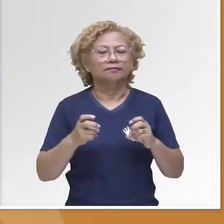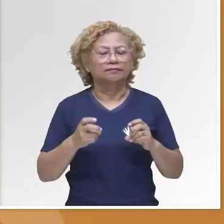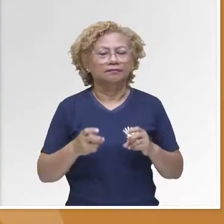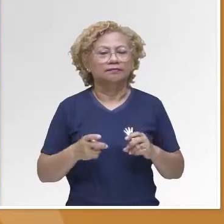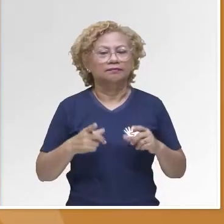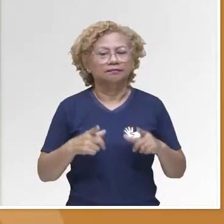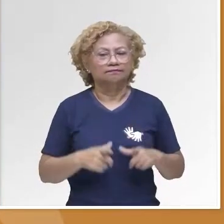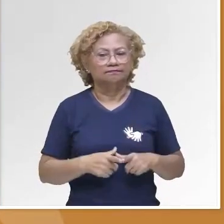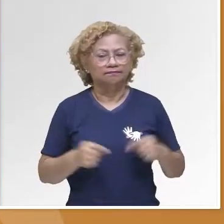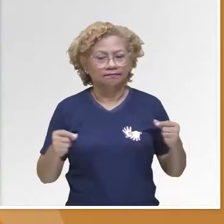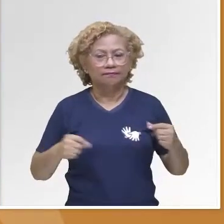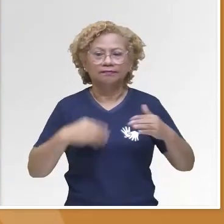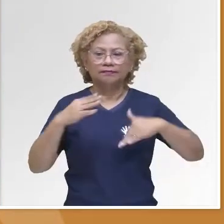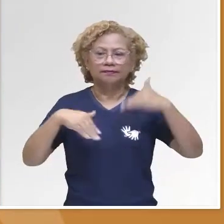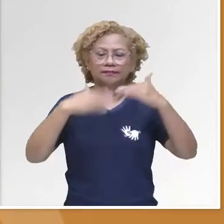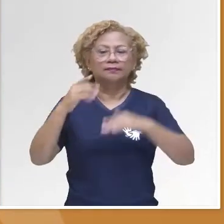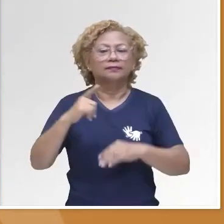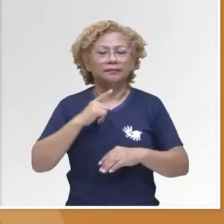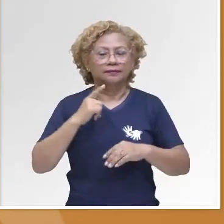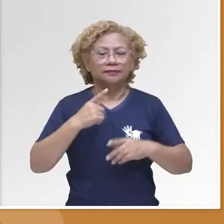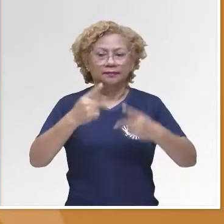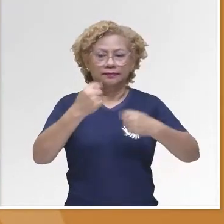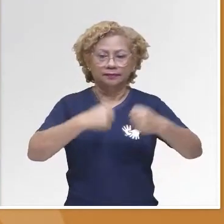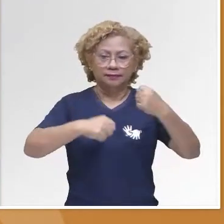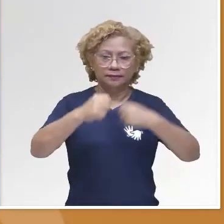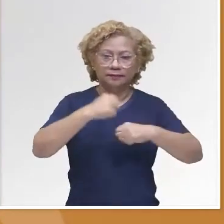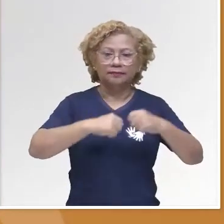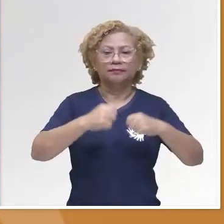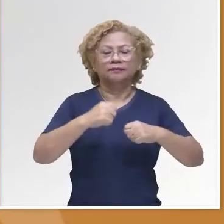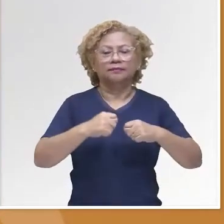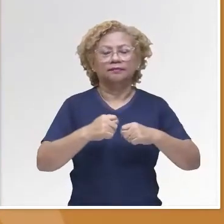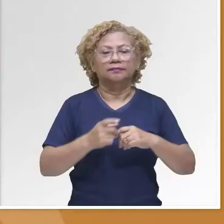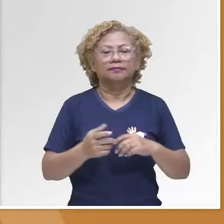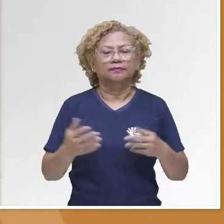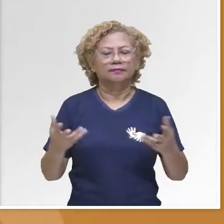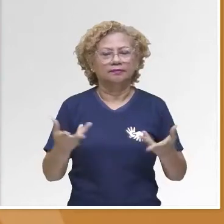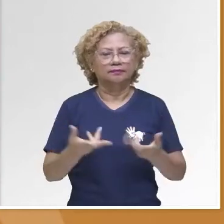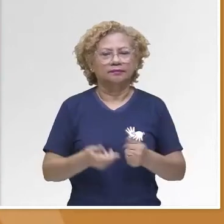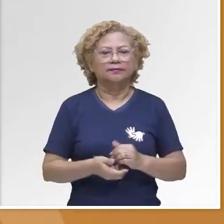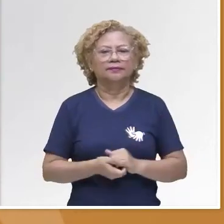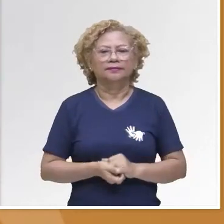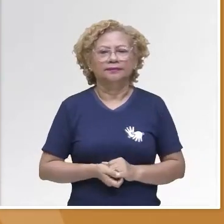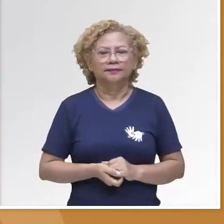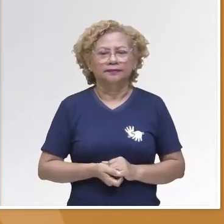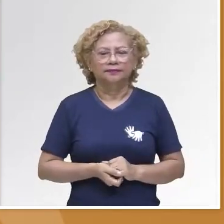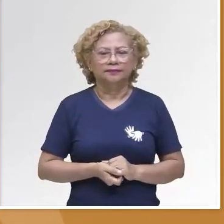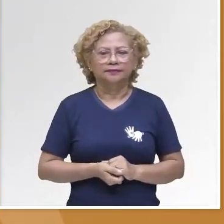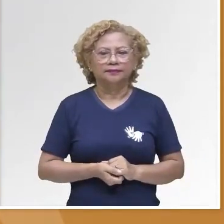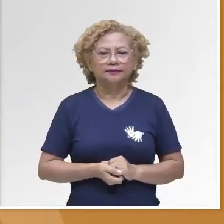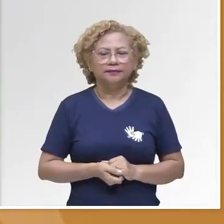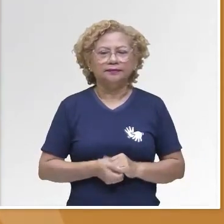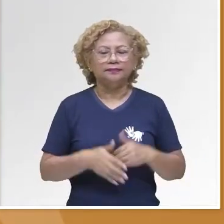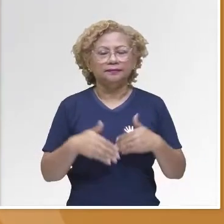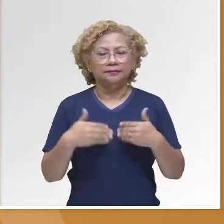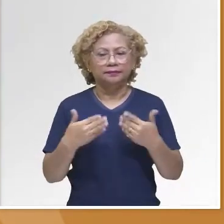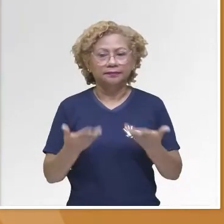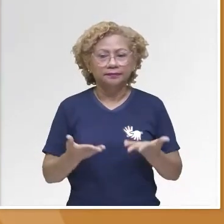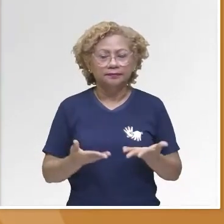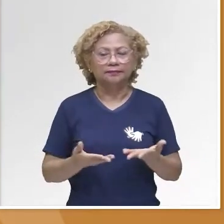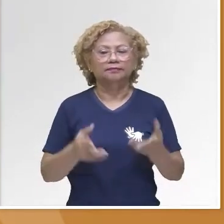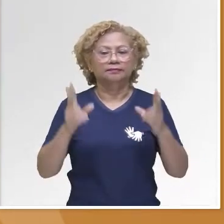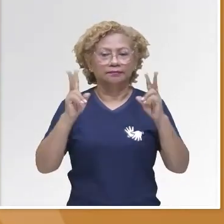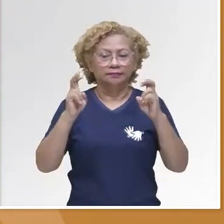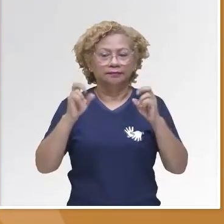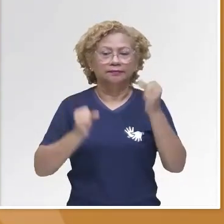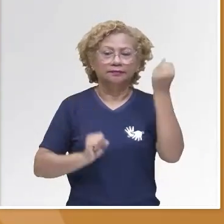uma economia, né, consolidada, tá? Essa questão industrial, né, do